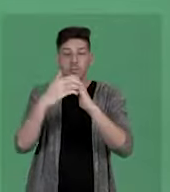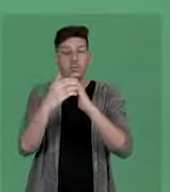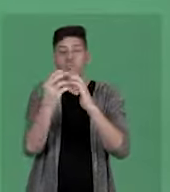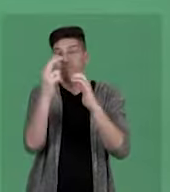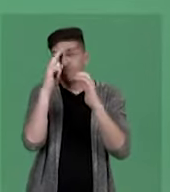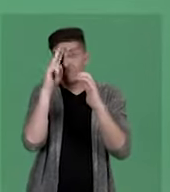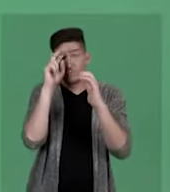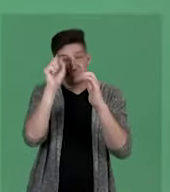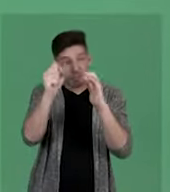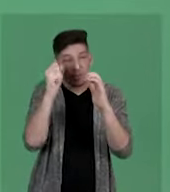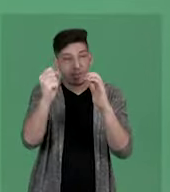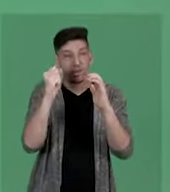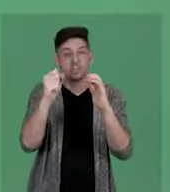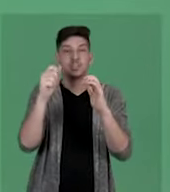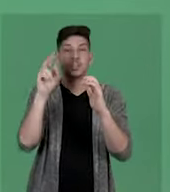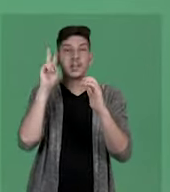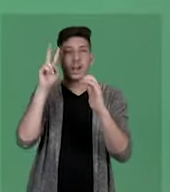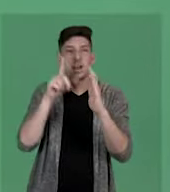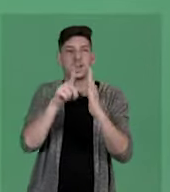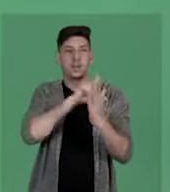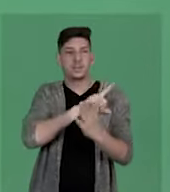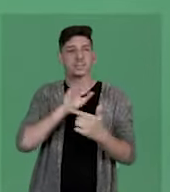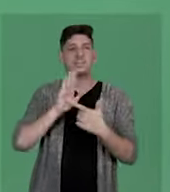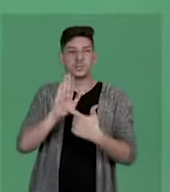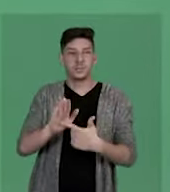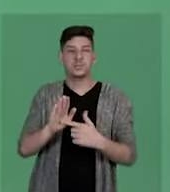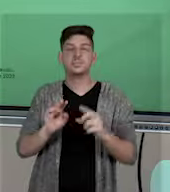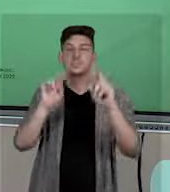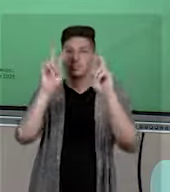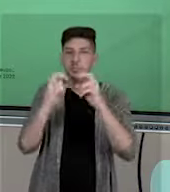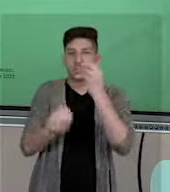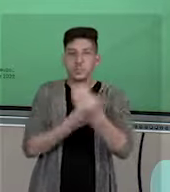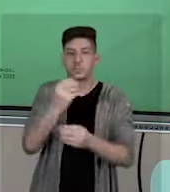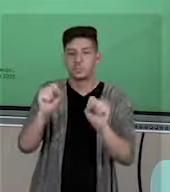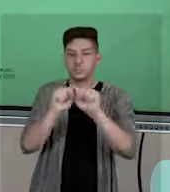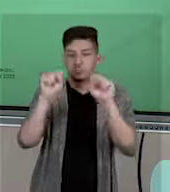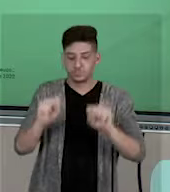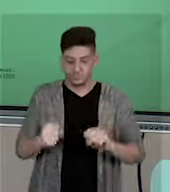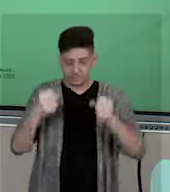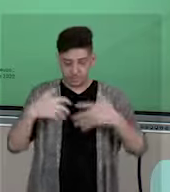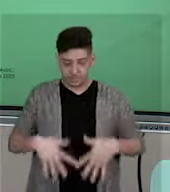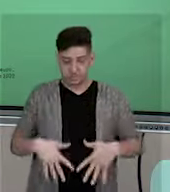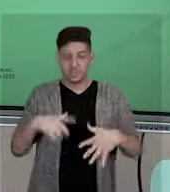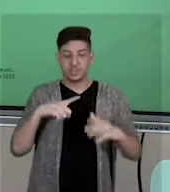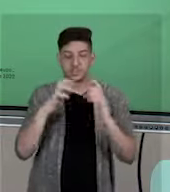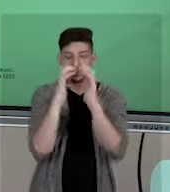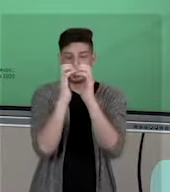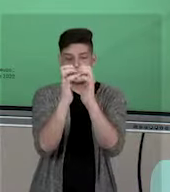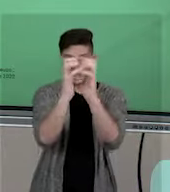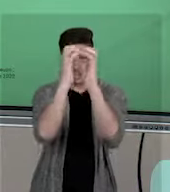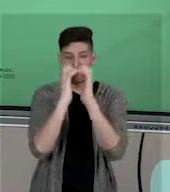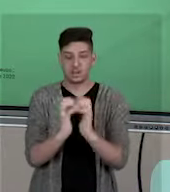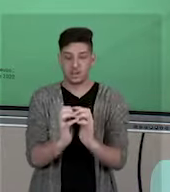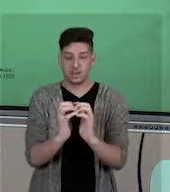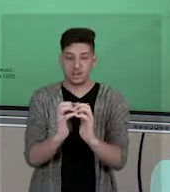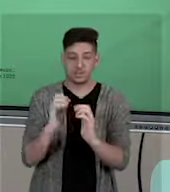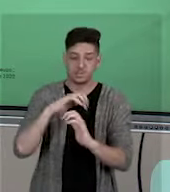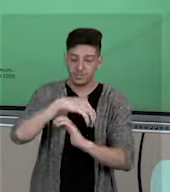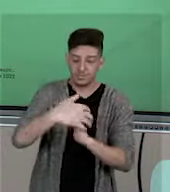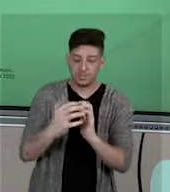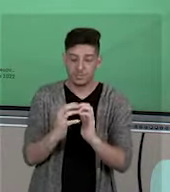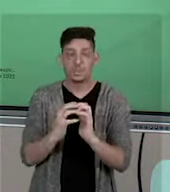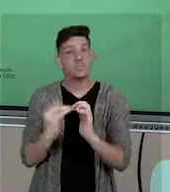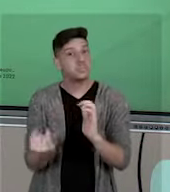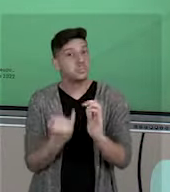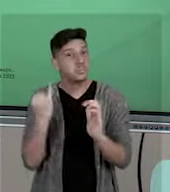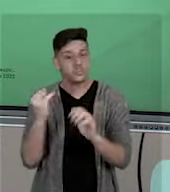para vocês na última aula a respeito do sistema nervoso, como que é o crânio, né? A importância do crânio aqui para a proteção dessas estruturas que ficam